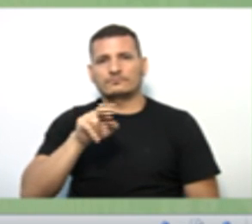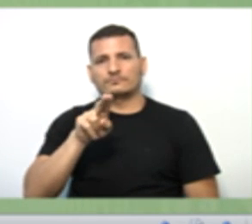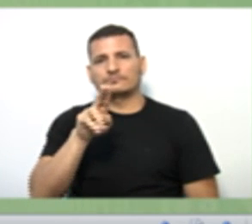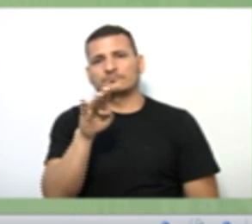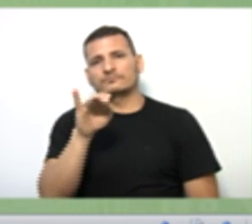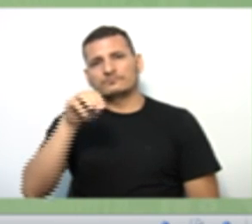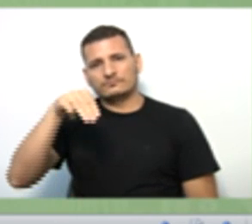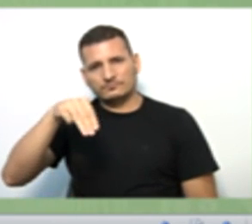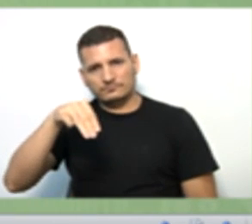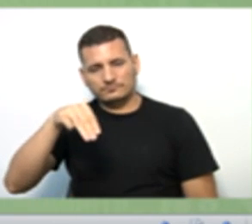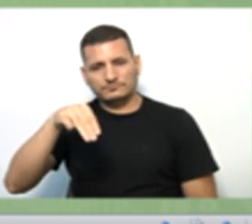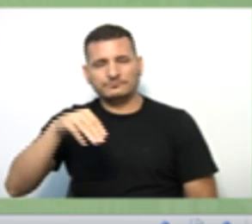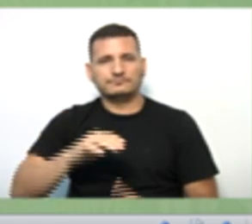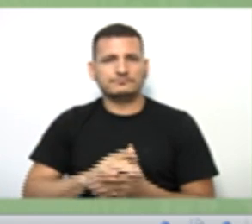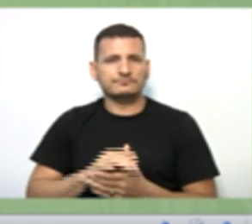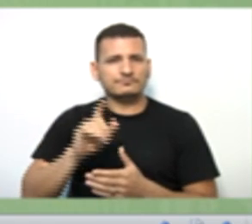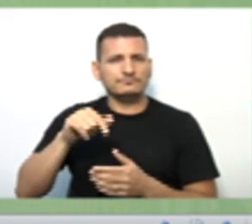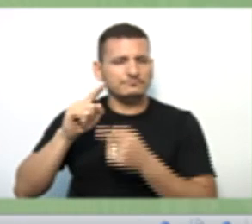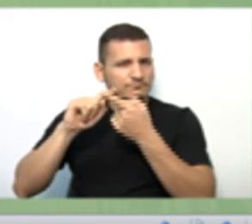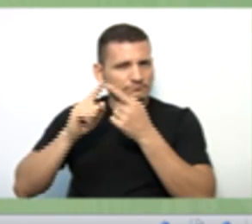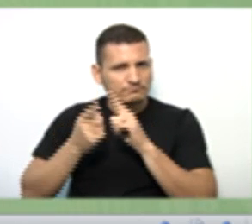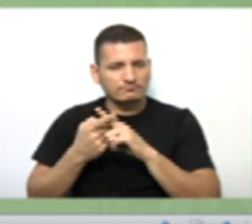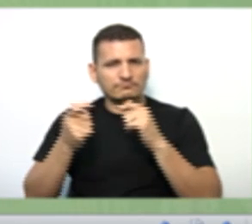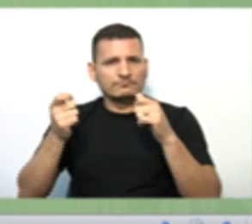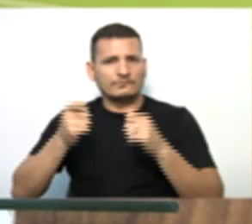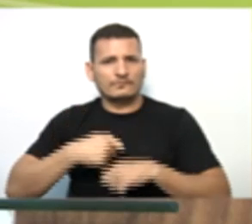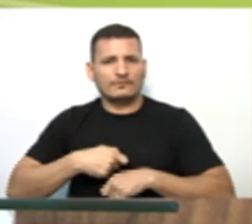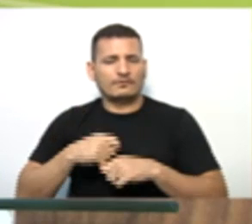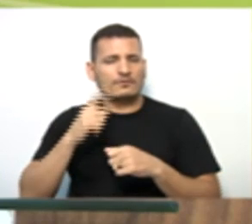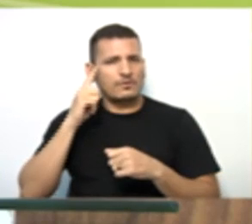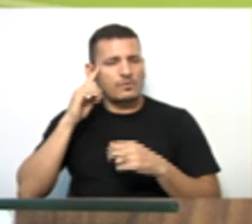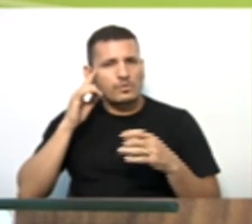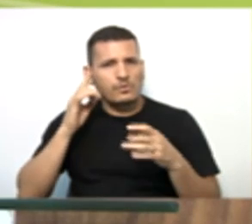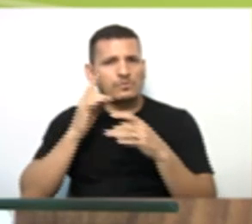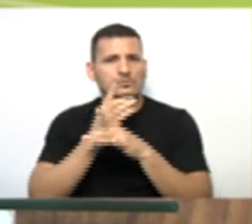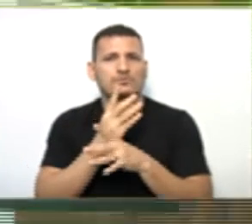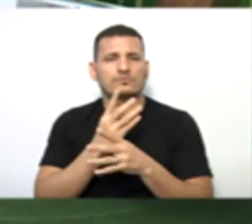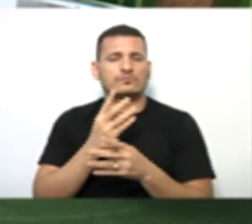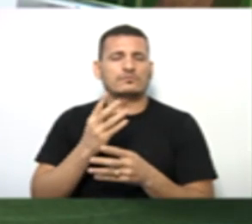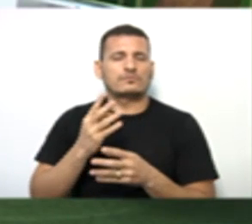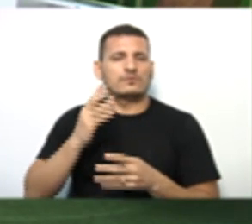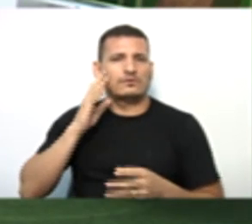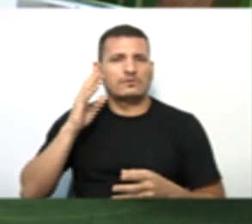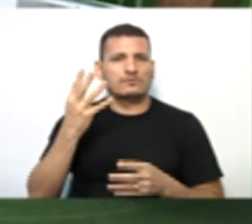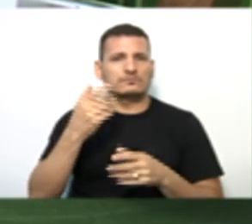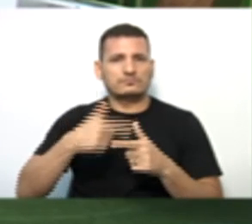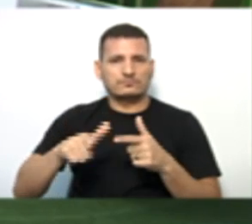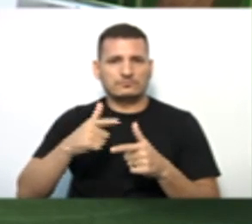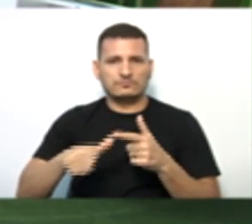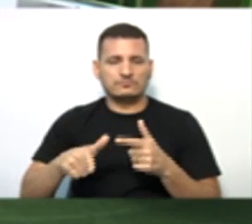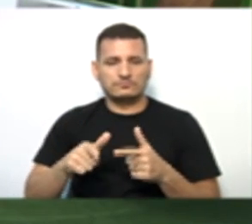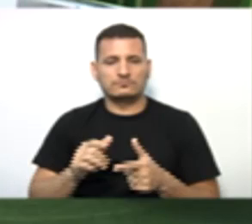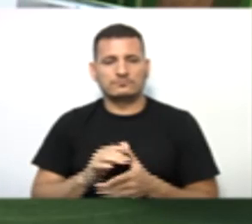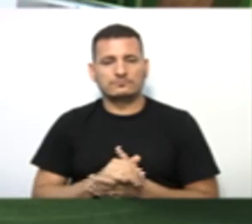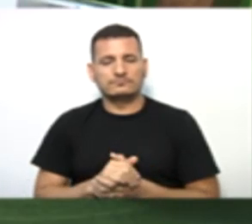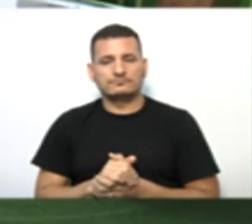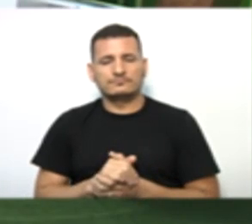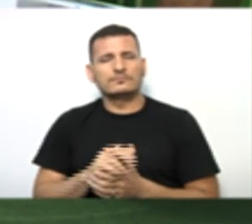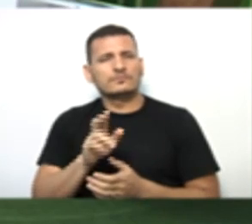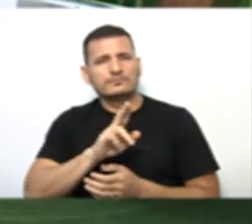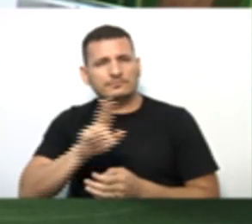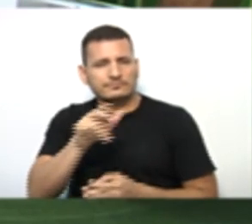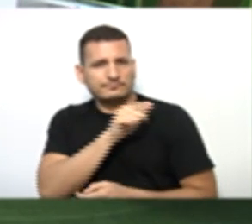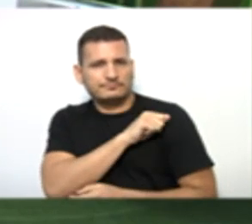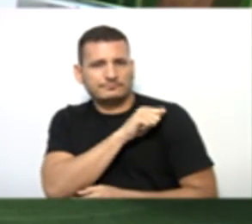é uma lógica que permite chegar a uma determinada conclusão a resolver um problema. Olha aí, que bonita. A resposta da... Como é o nome dela, professor,